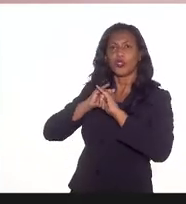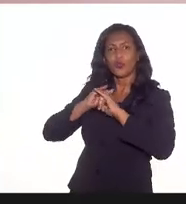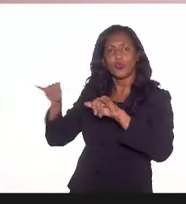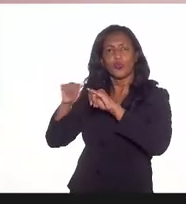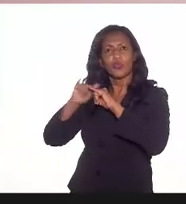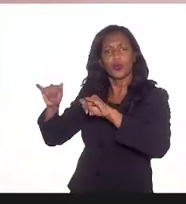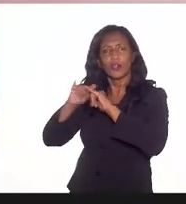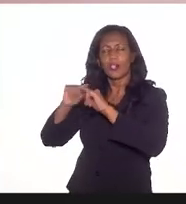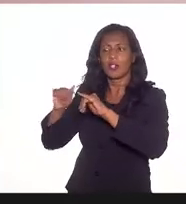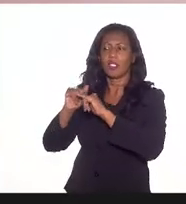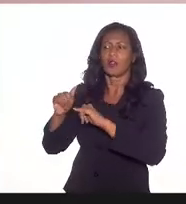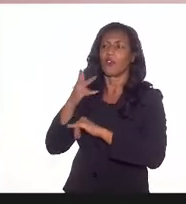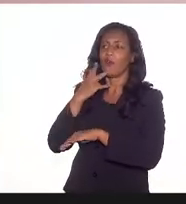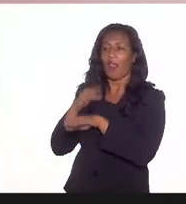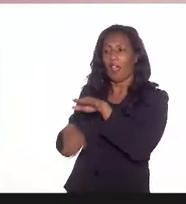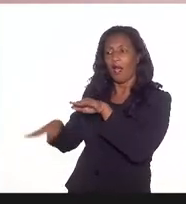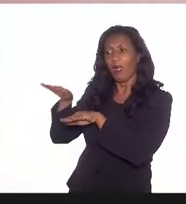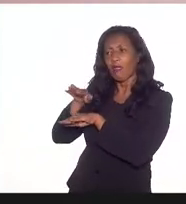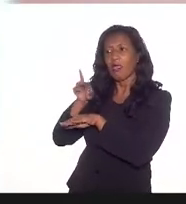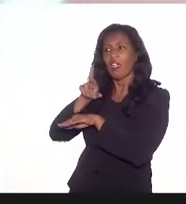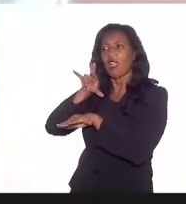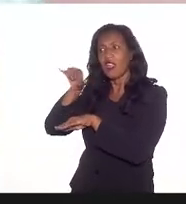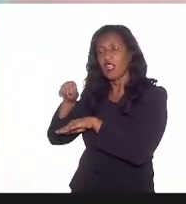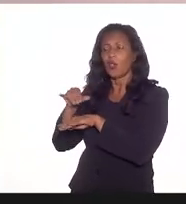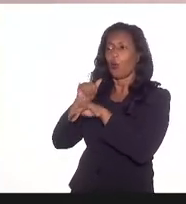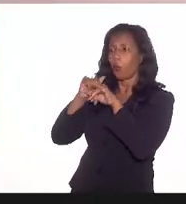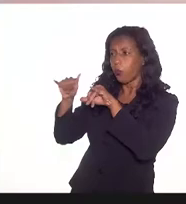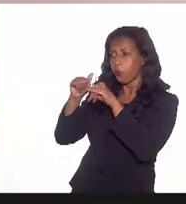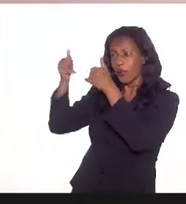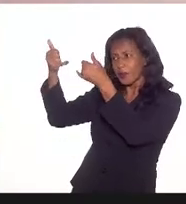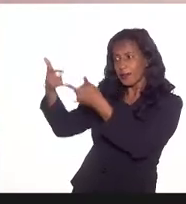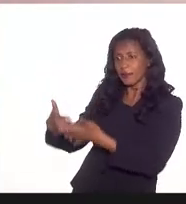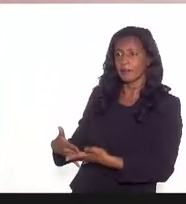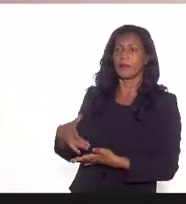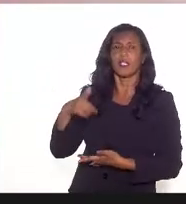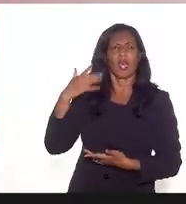Rio. Então, a gente acredita que vai dar resultado.